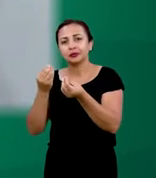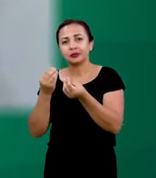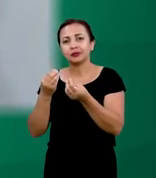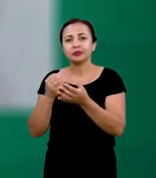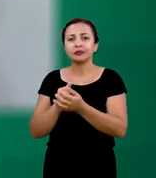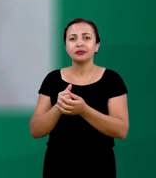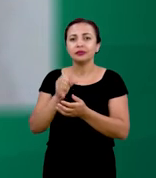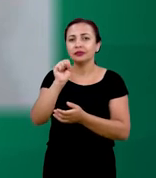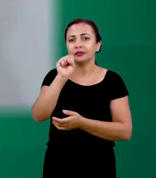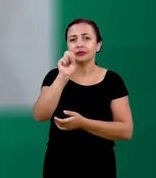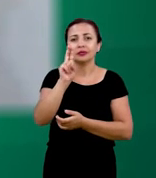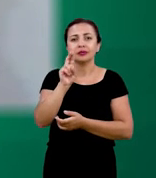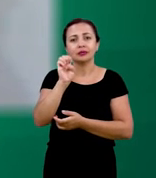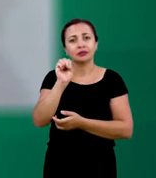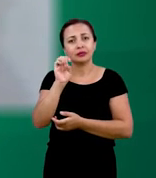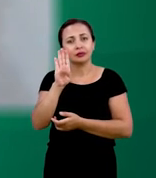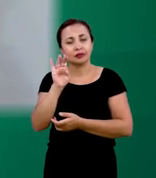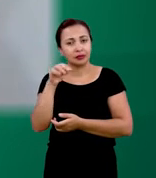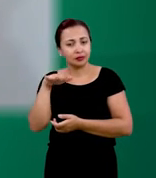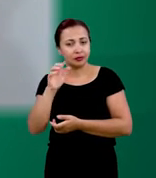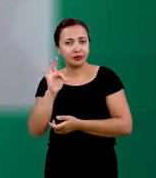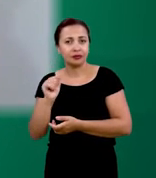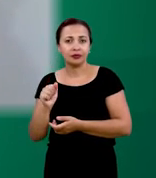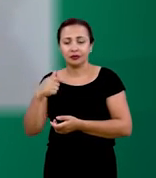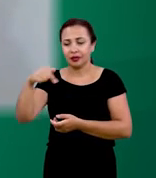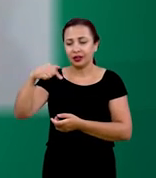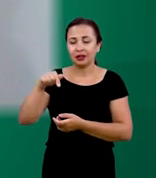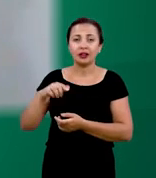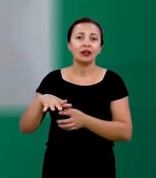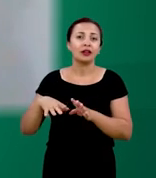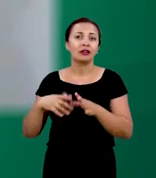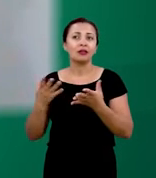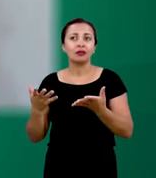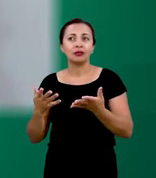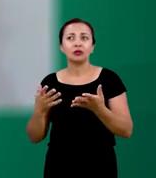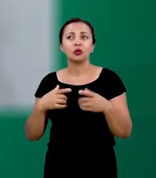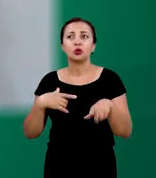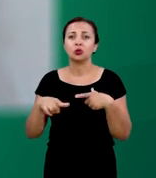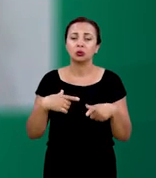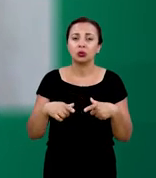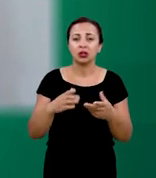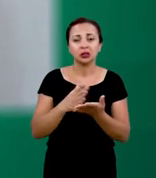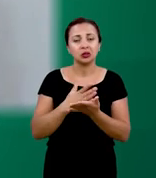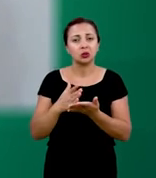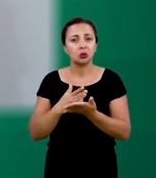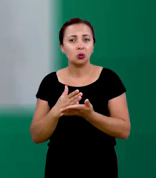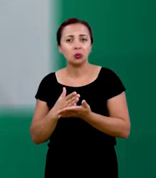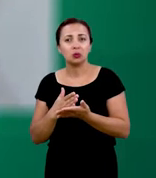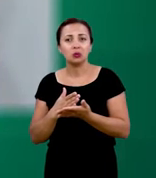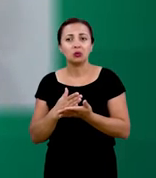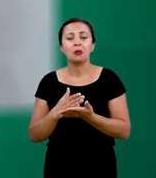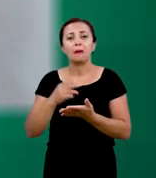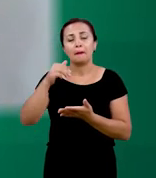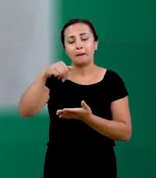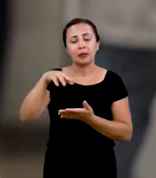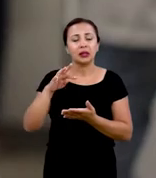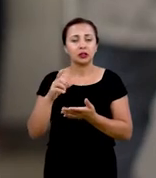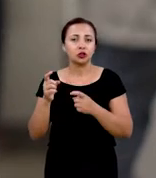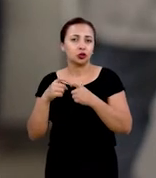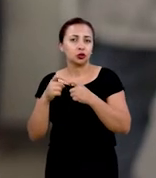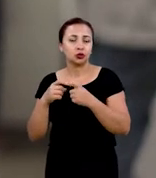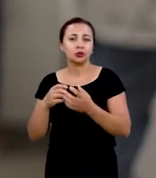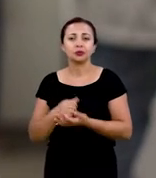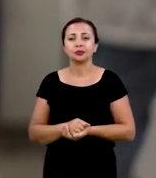as substâncias químicas que vão atuar com determinadas ações medicinais.